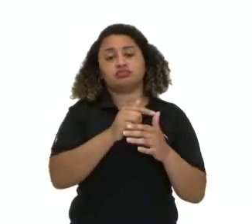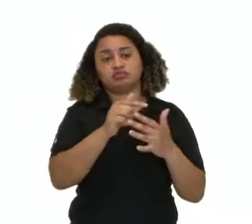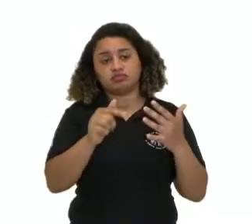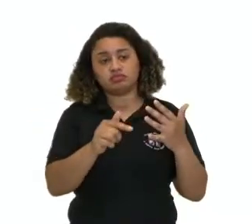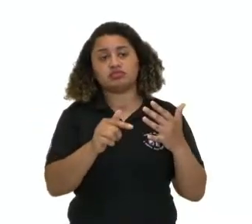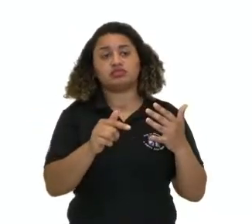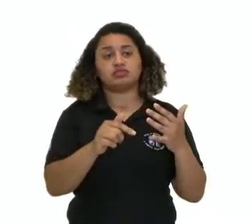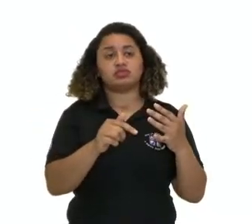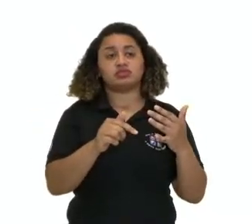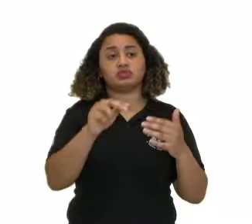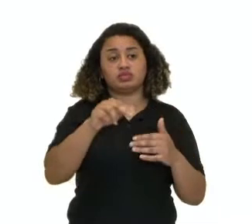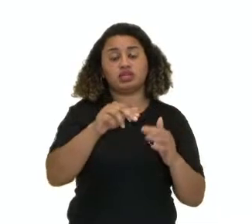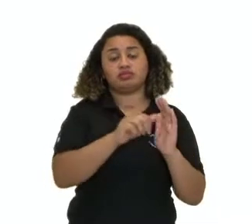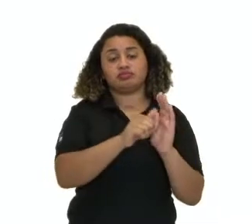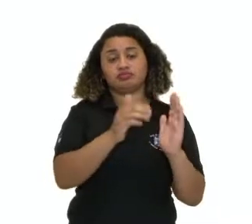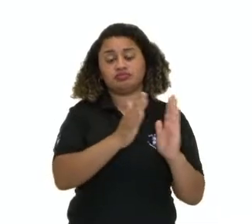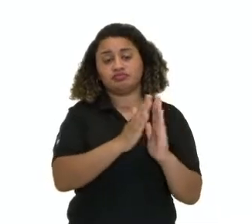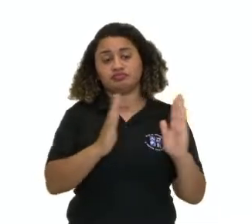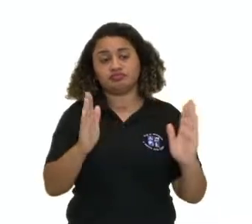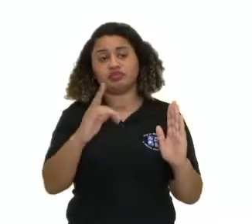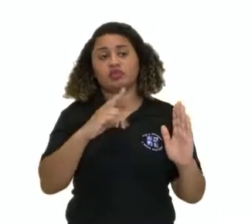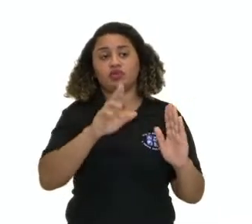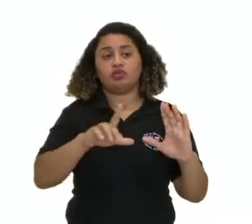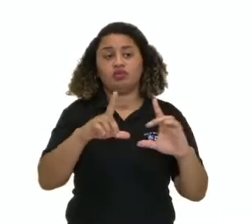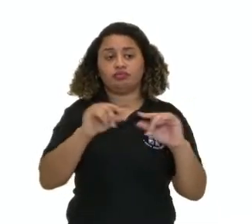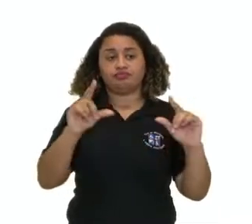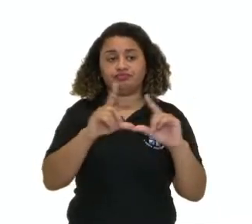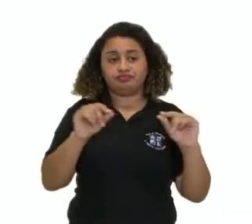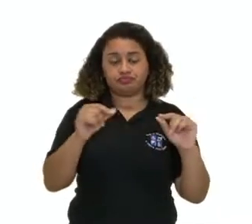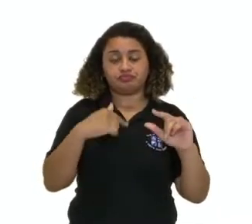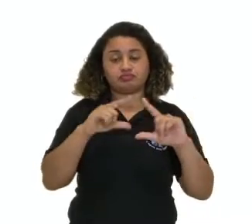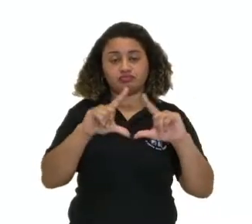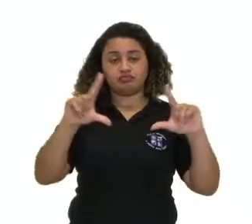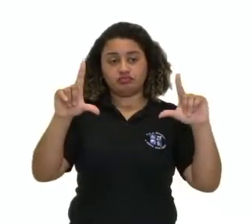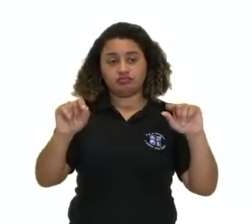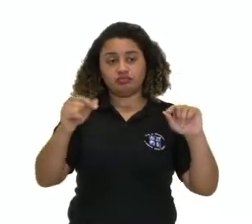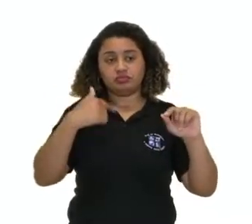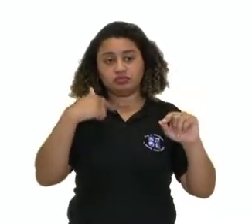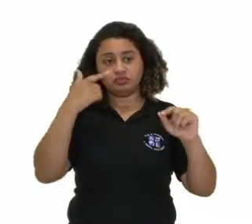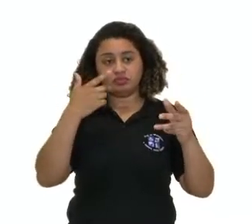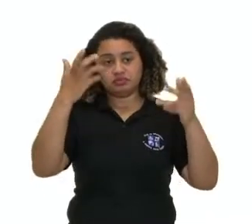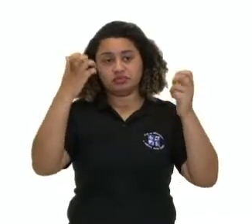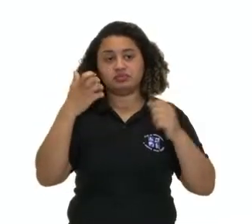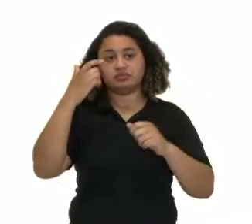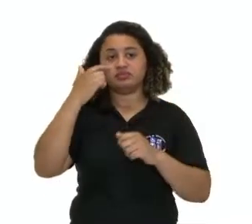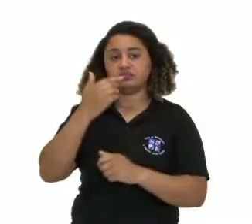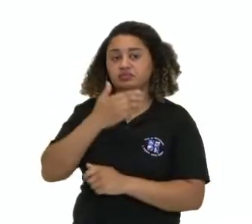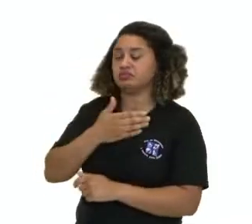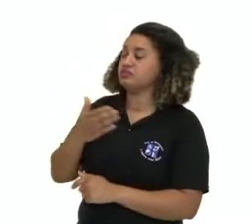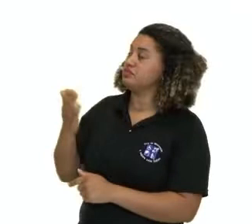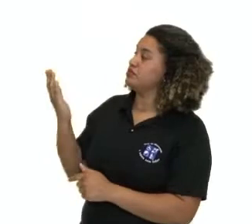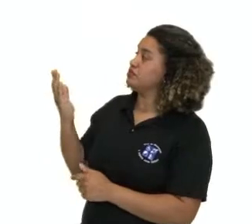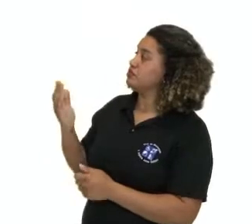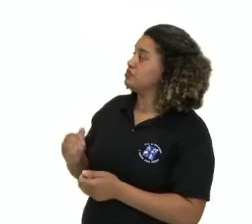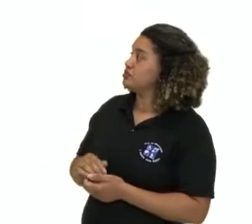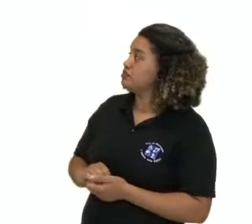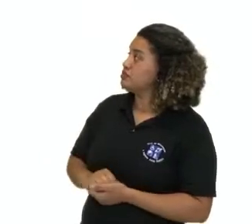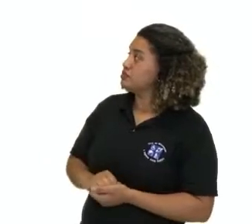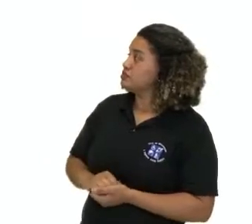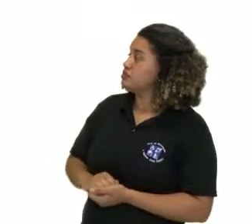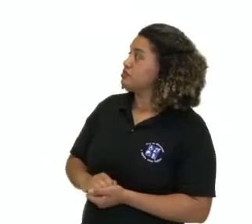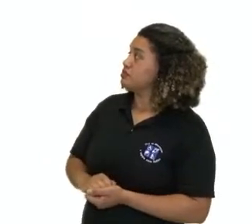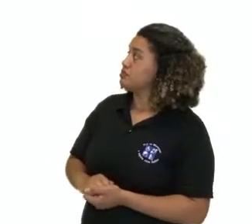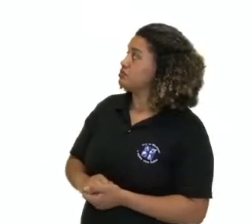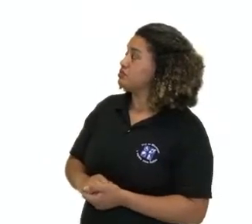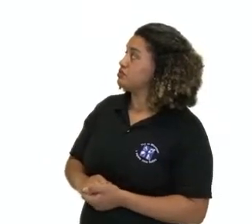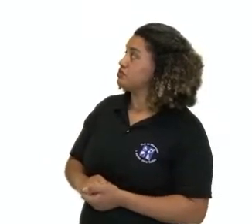dos n primeiros termos com a seguinte fórmula. Essa fórmula aqui. Sn igual a 1 mais